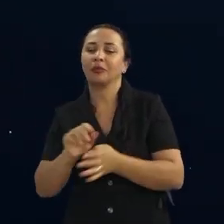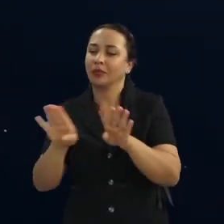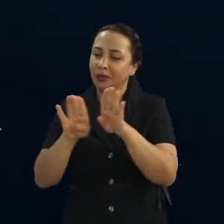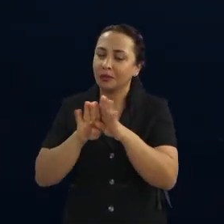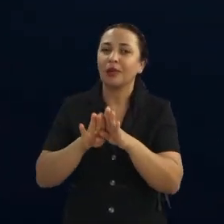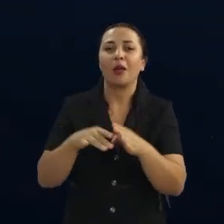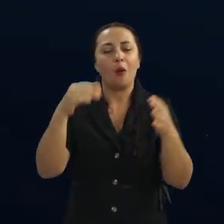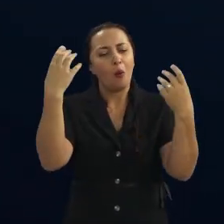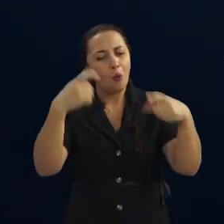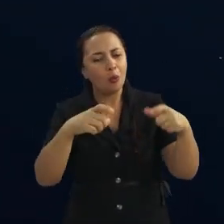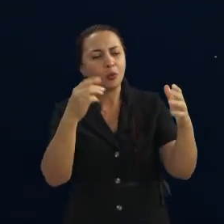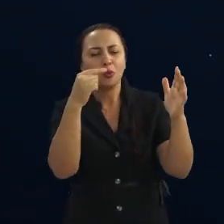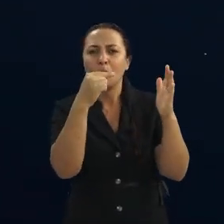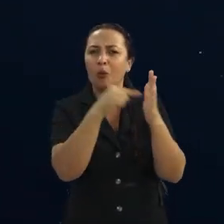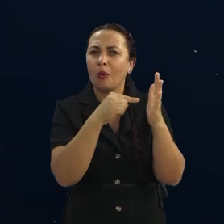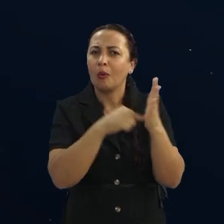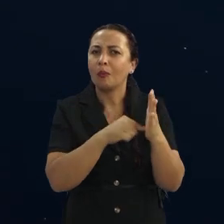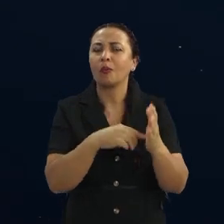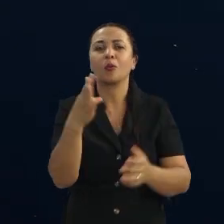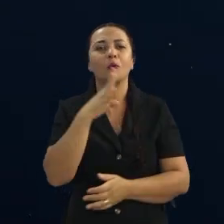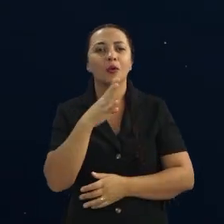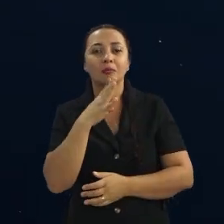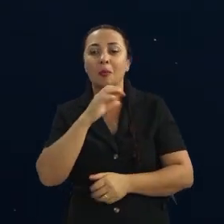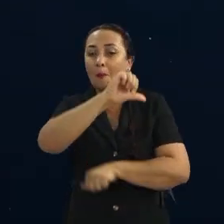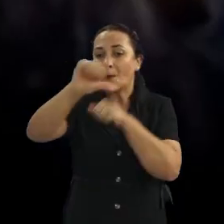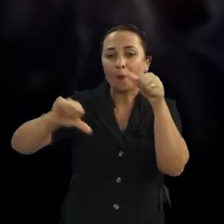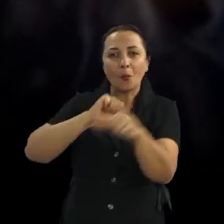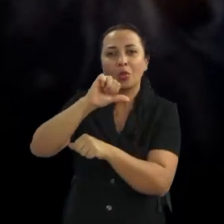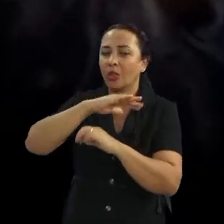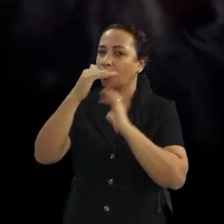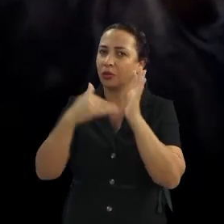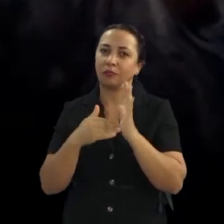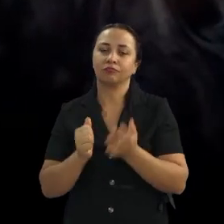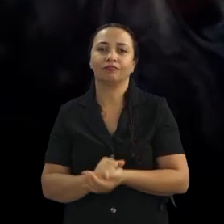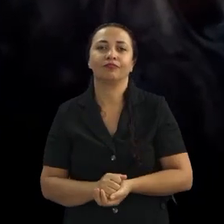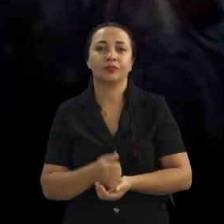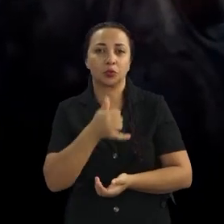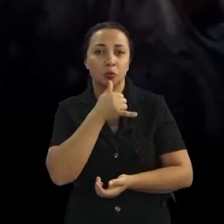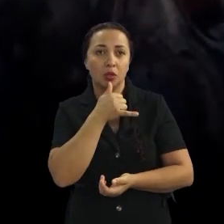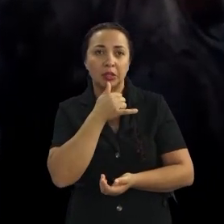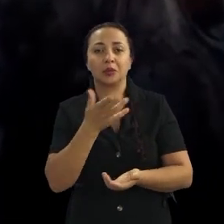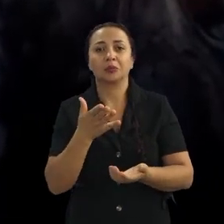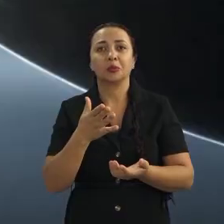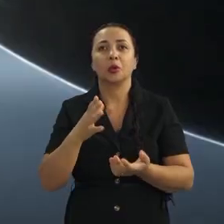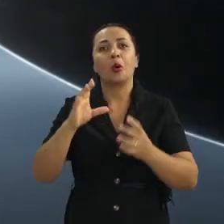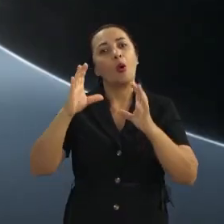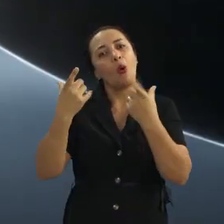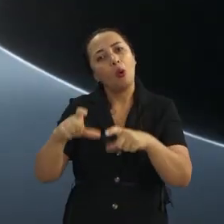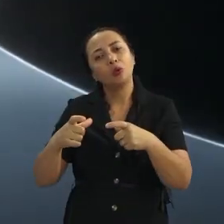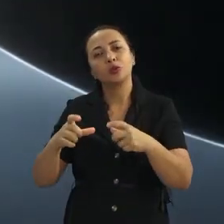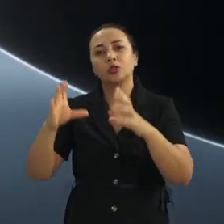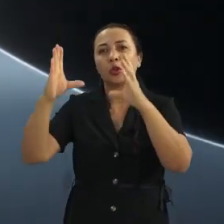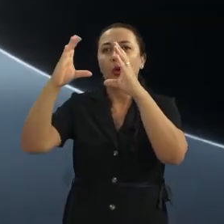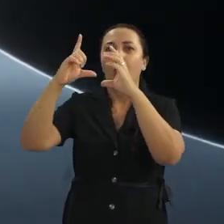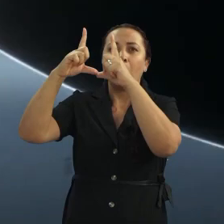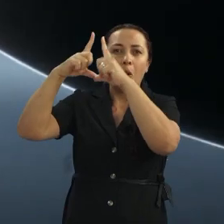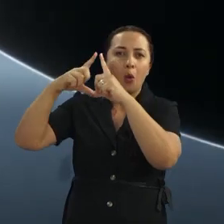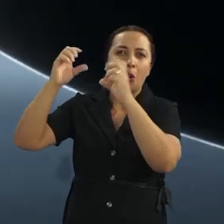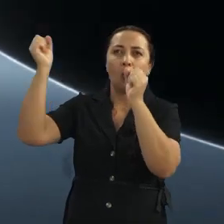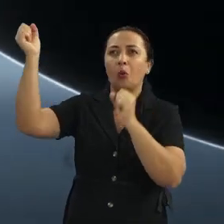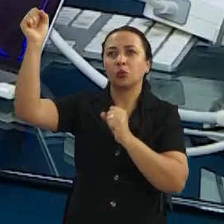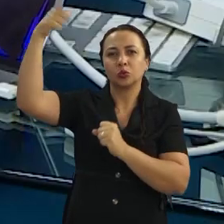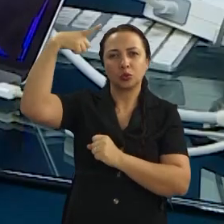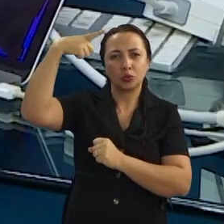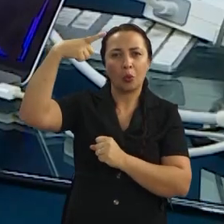que era um pontos aonde o conhecimento estava mudando por completo por exemplo o modelo onde o sol seria